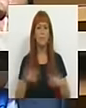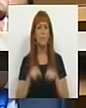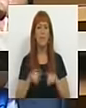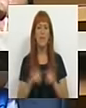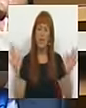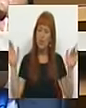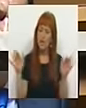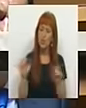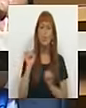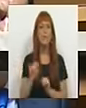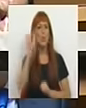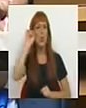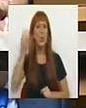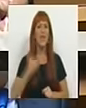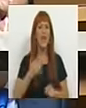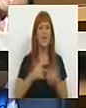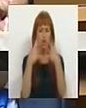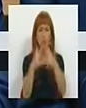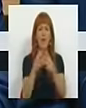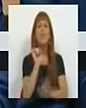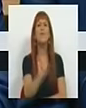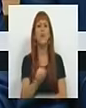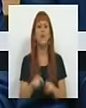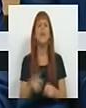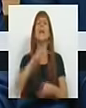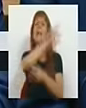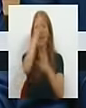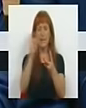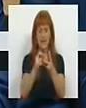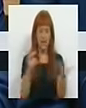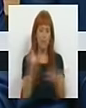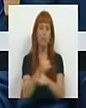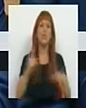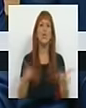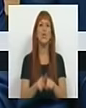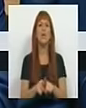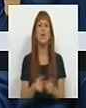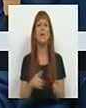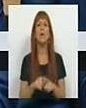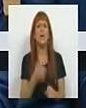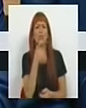para reduzir o déficit estrutural? E, em terceiro lugar, porque é que no meio